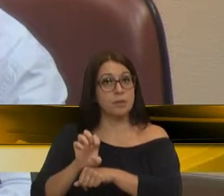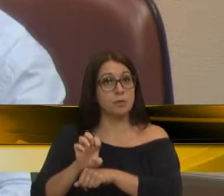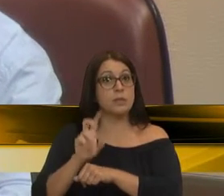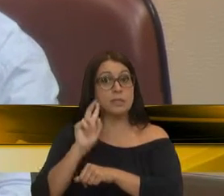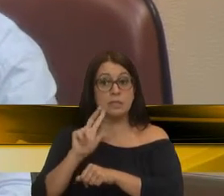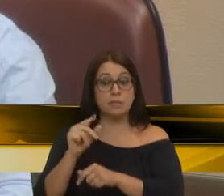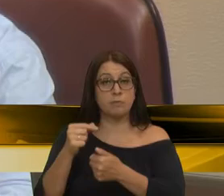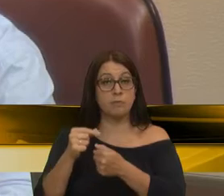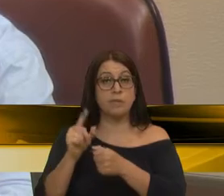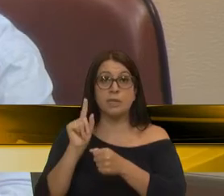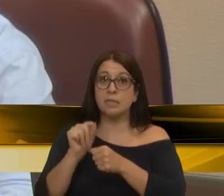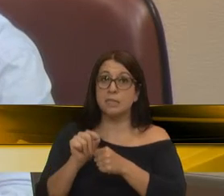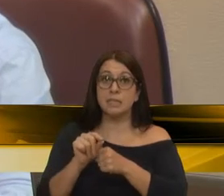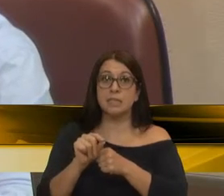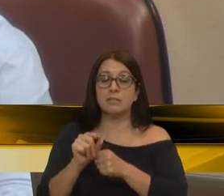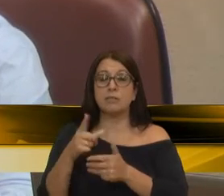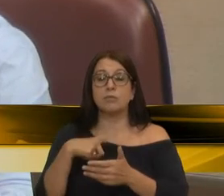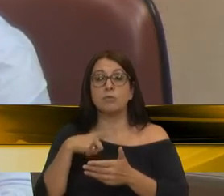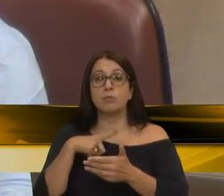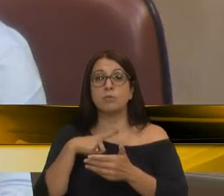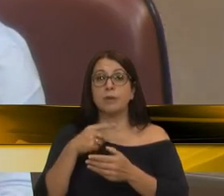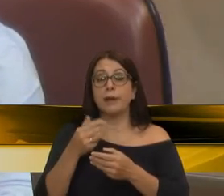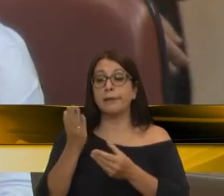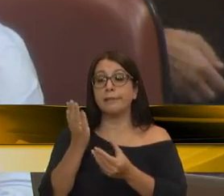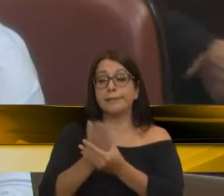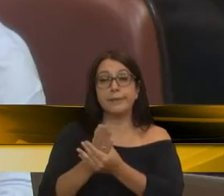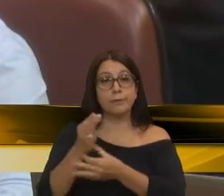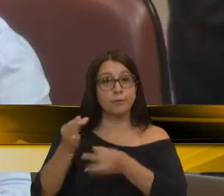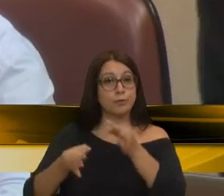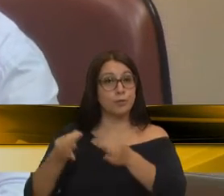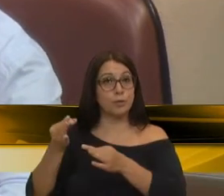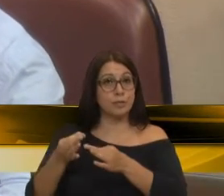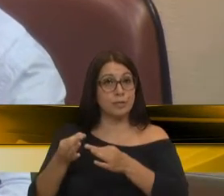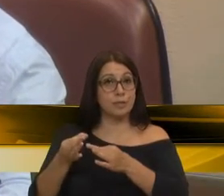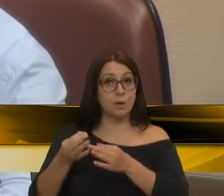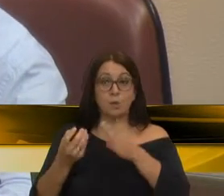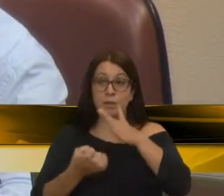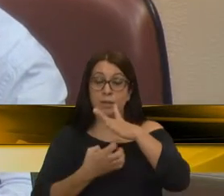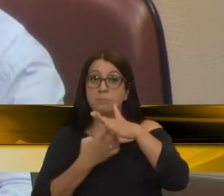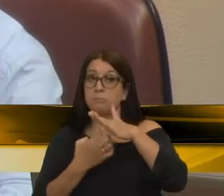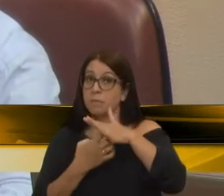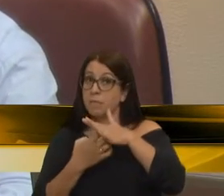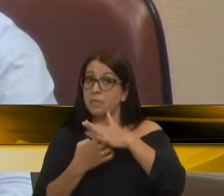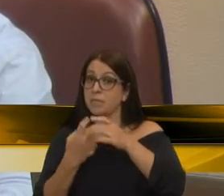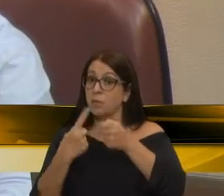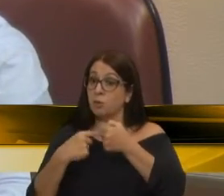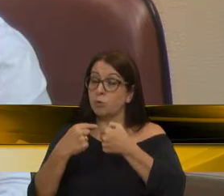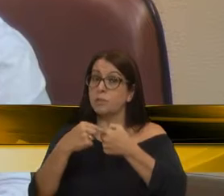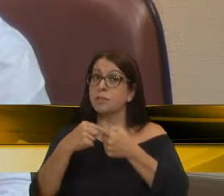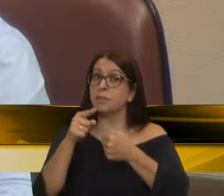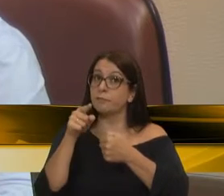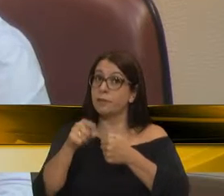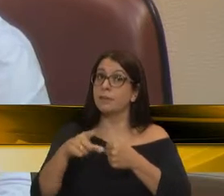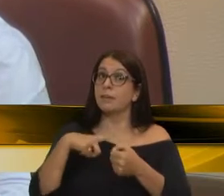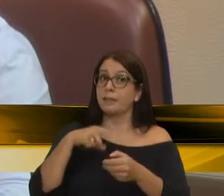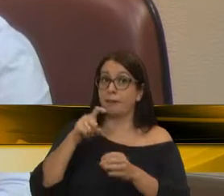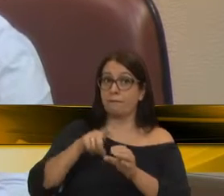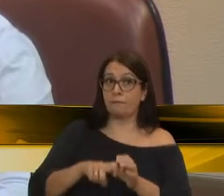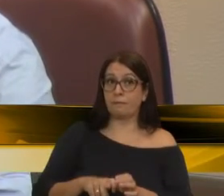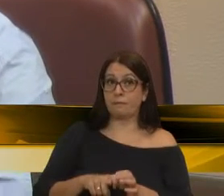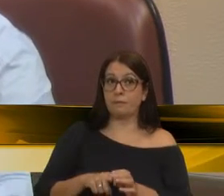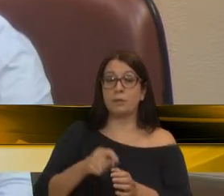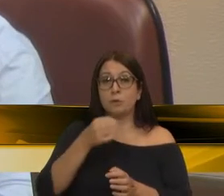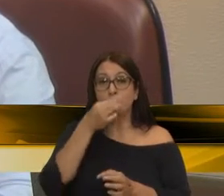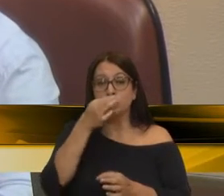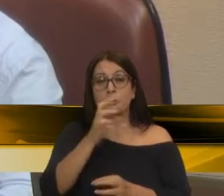de figurar no pólo passivo de uma ação judicial da concessionária em que o município será colocado embora o pino